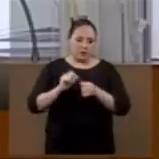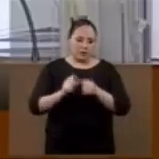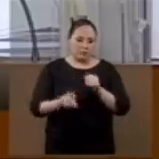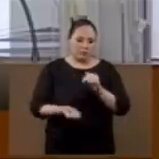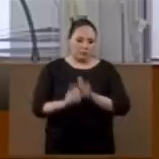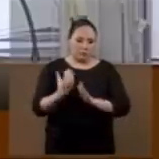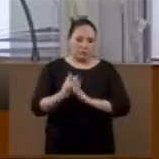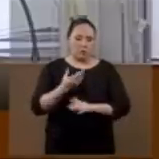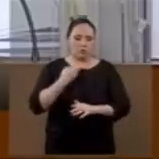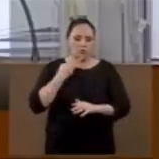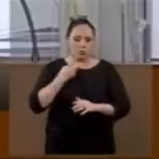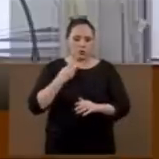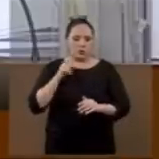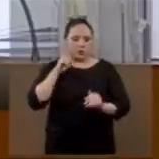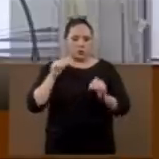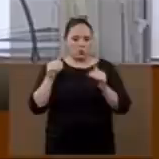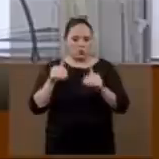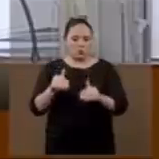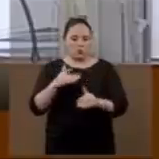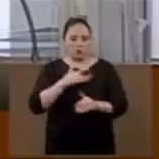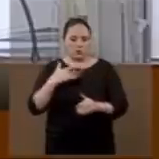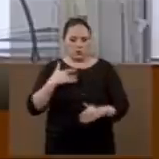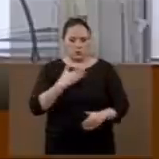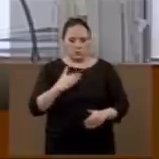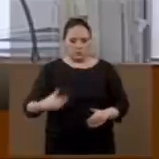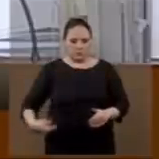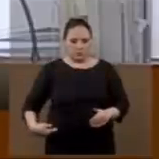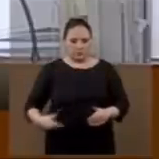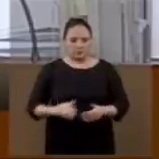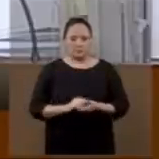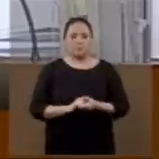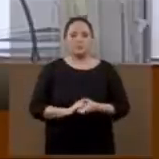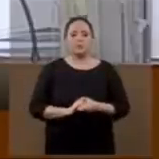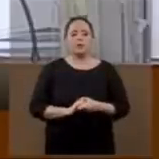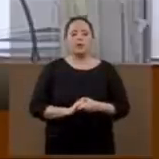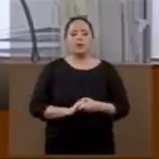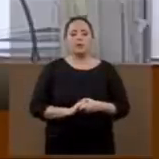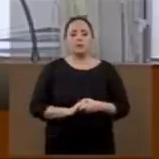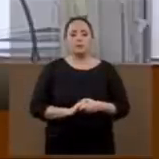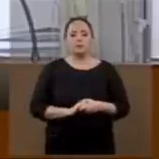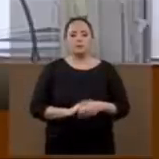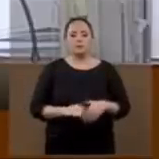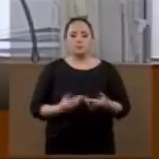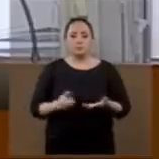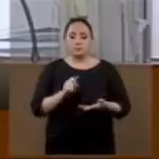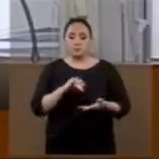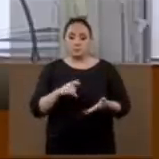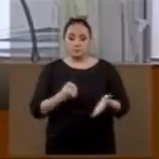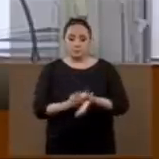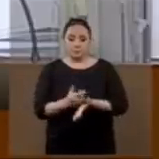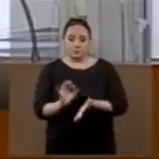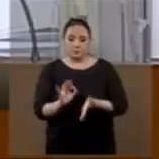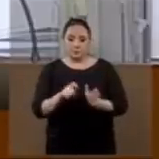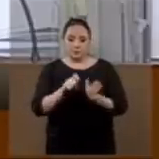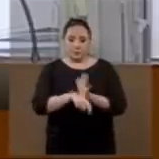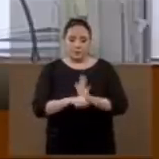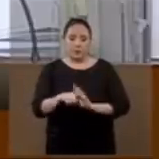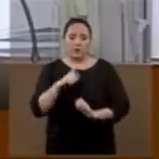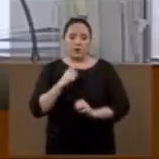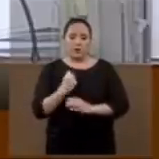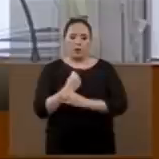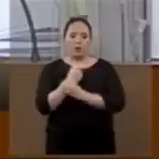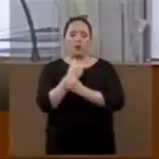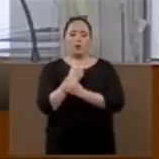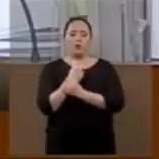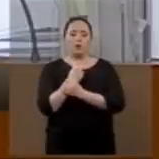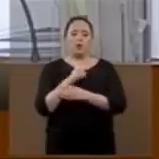pública. É singela a compreensão segundo a qual, ao contribuinte alegadamente inadimplente, é garantido o direito de insurgir-se